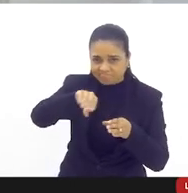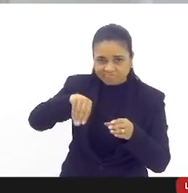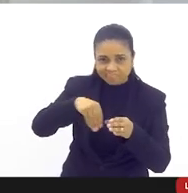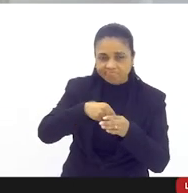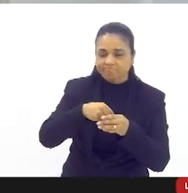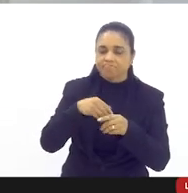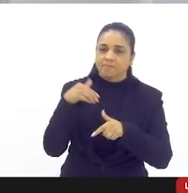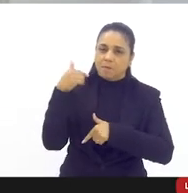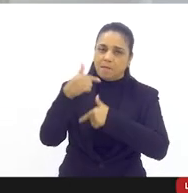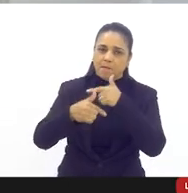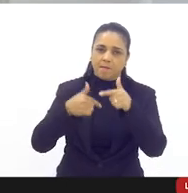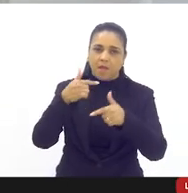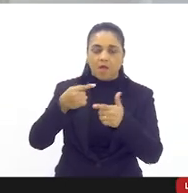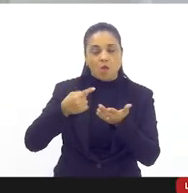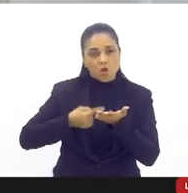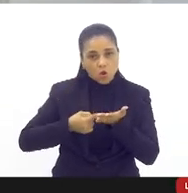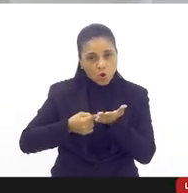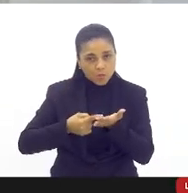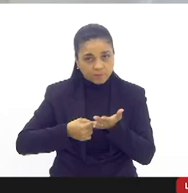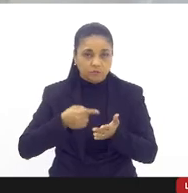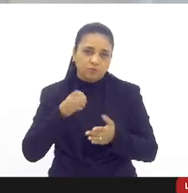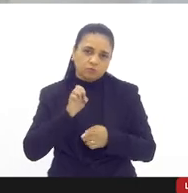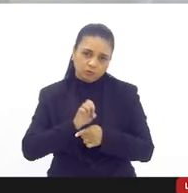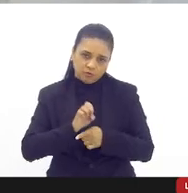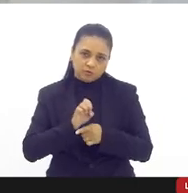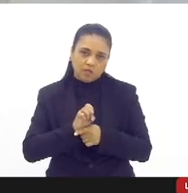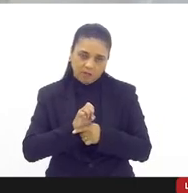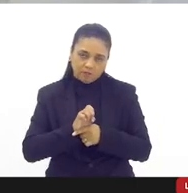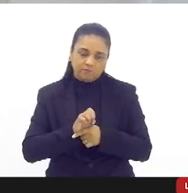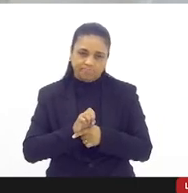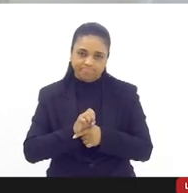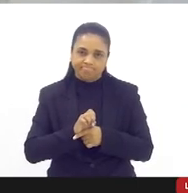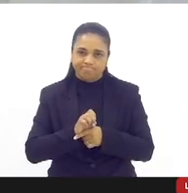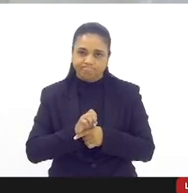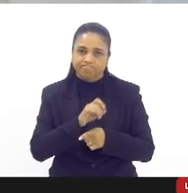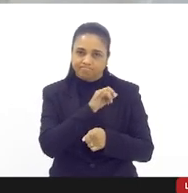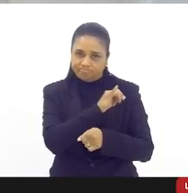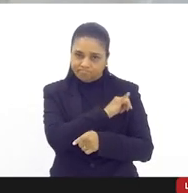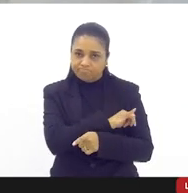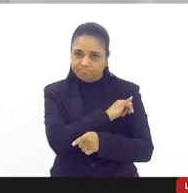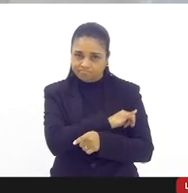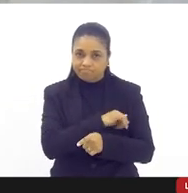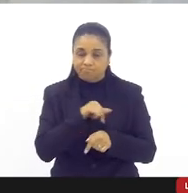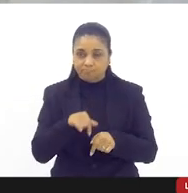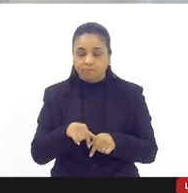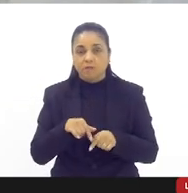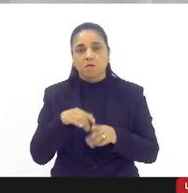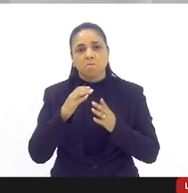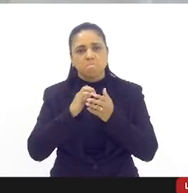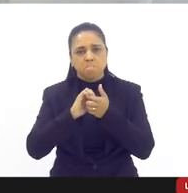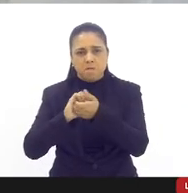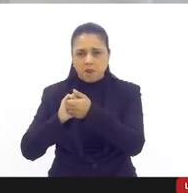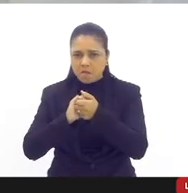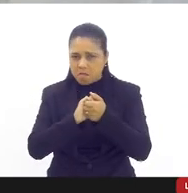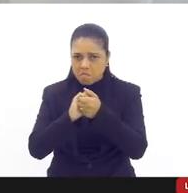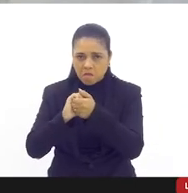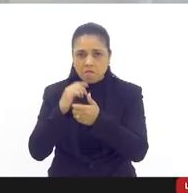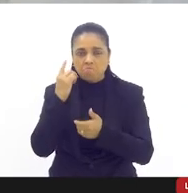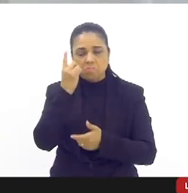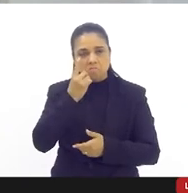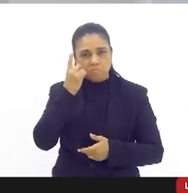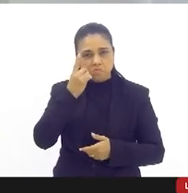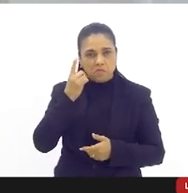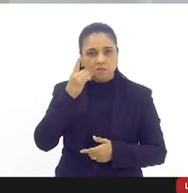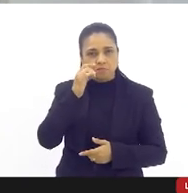ser e é compromisso também do Estado eu acho que é importante para a beleza deputada por essa audiência